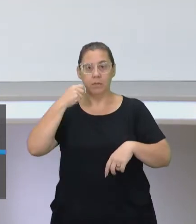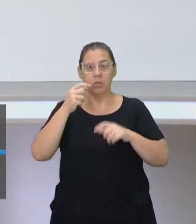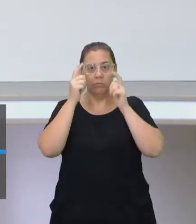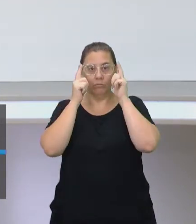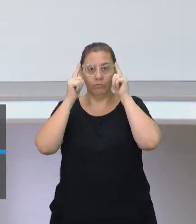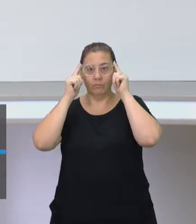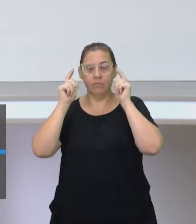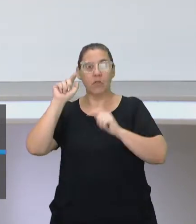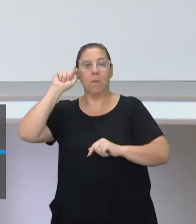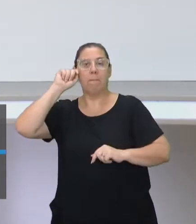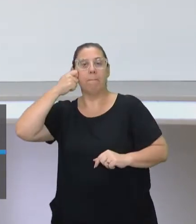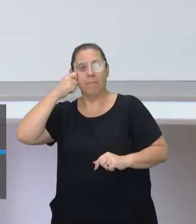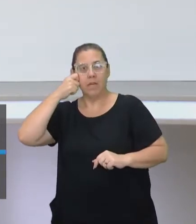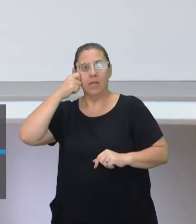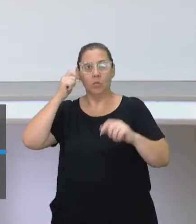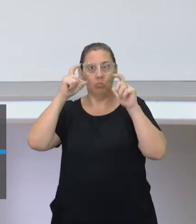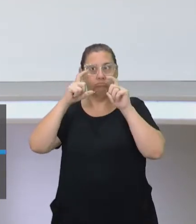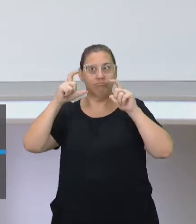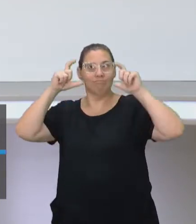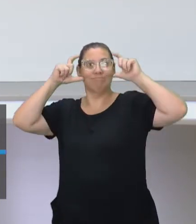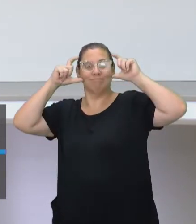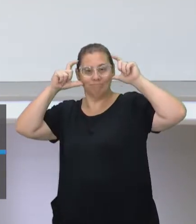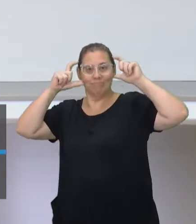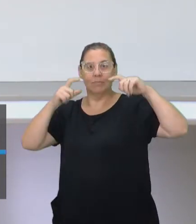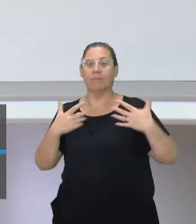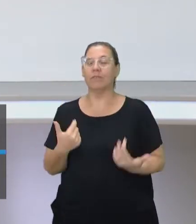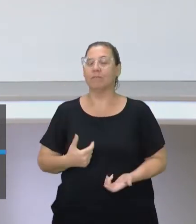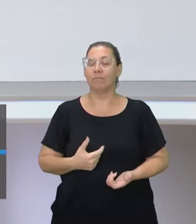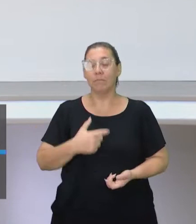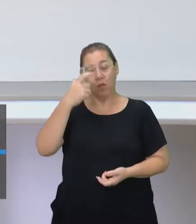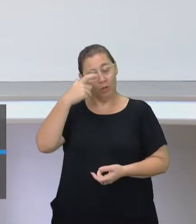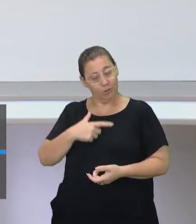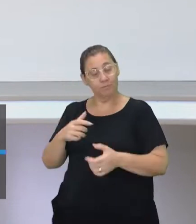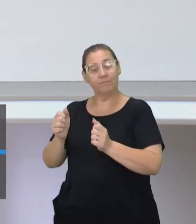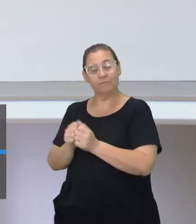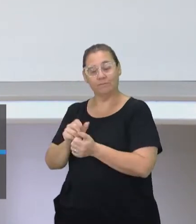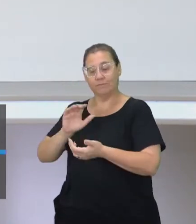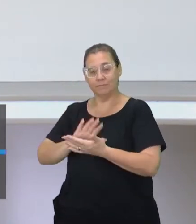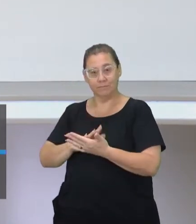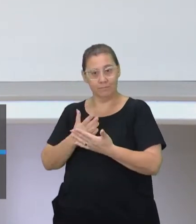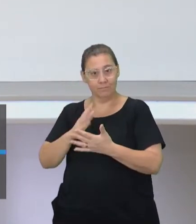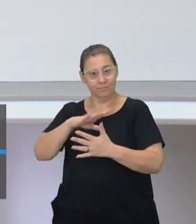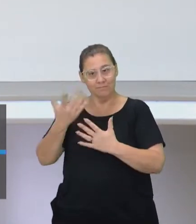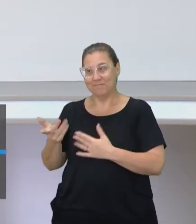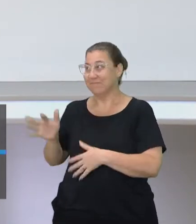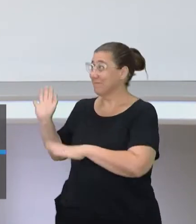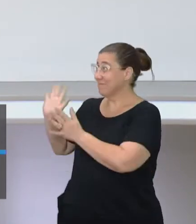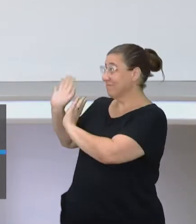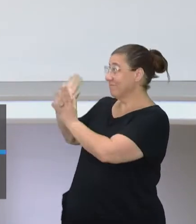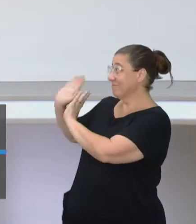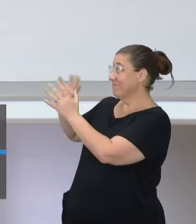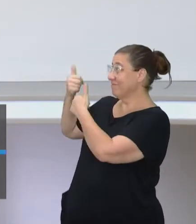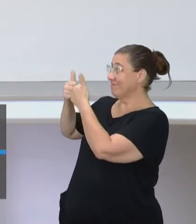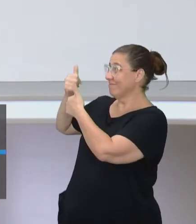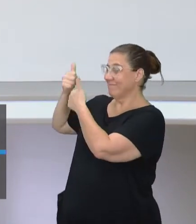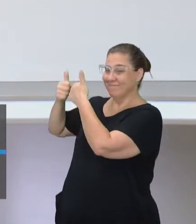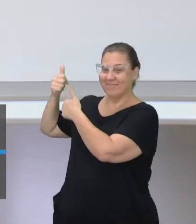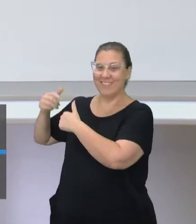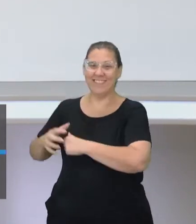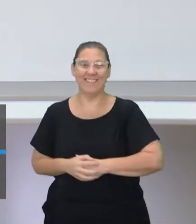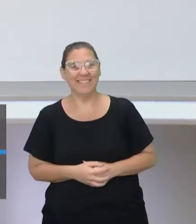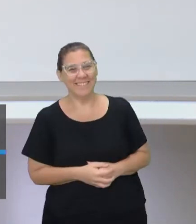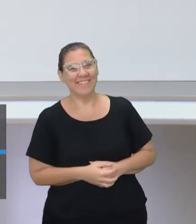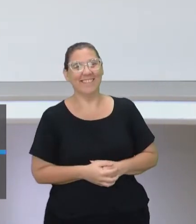óculos, um óculos preto, assim, bem grande. E aqui comigo a Janaína, intérprete de Libras também. Olá, Jana, tudo